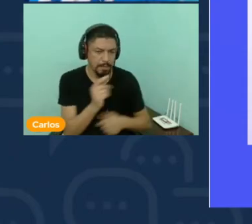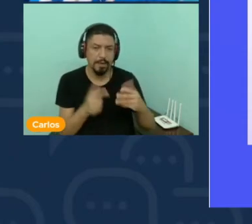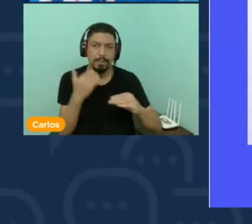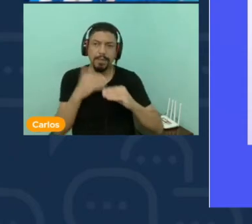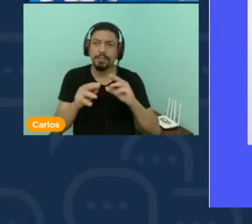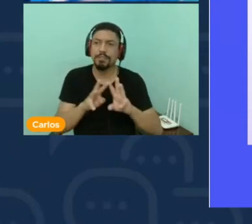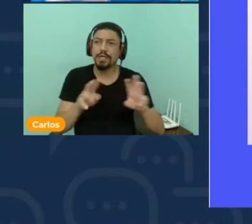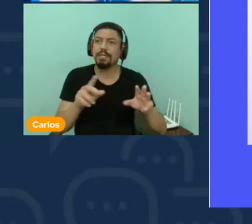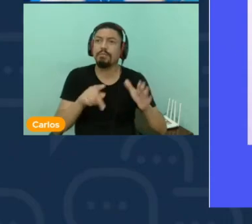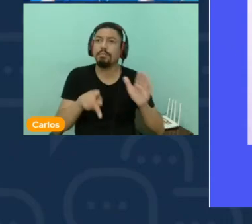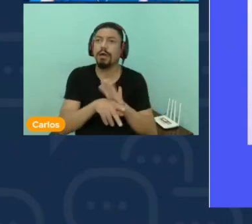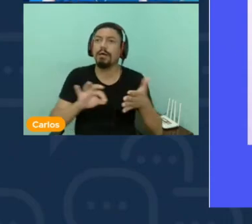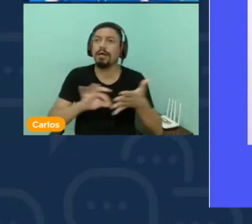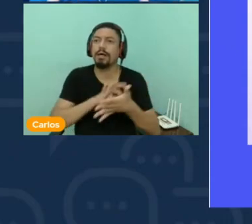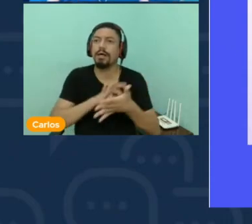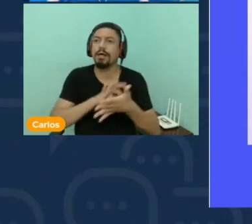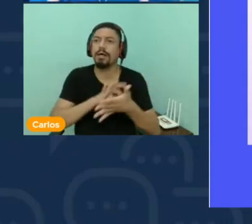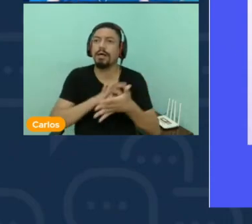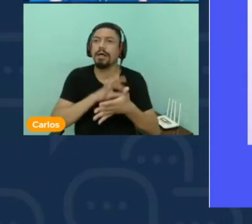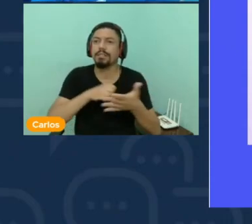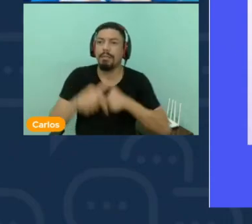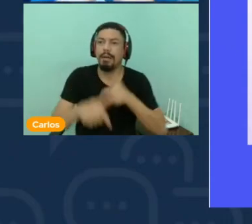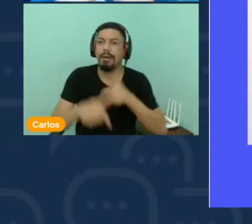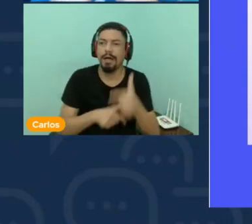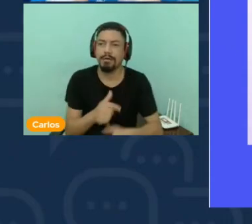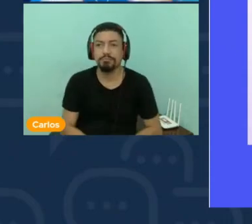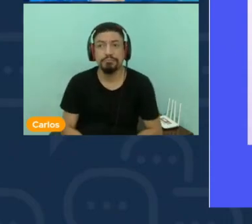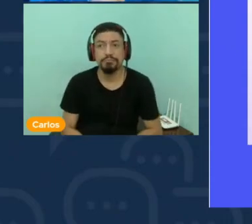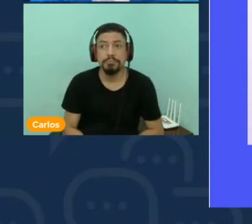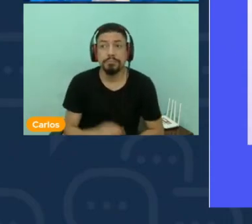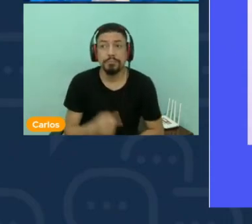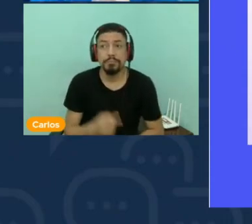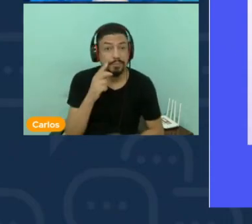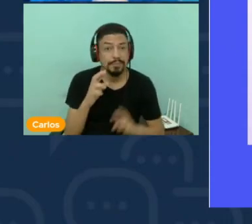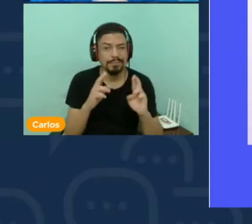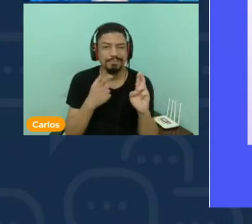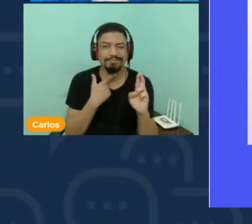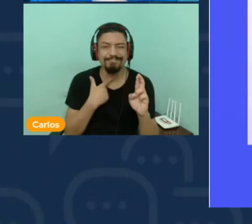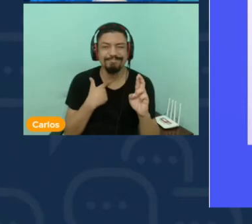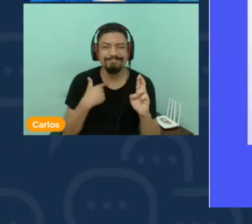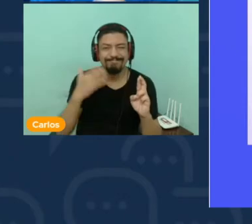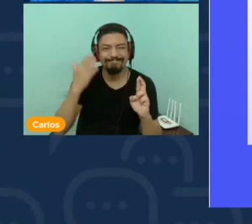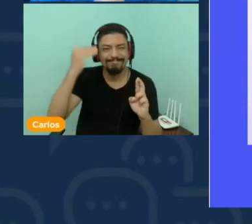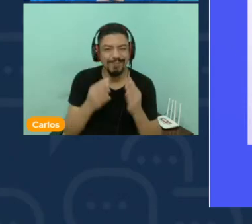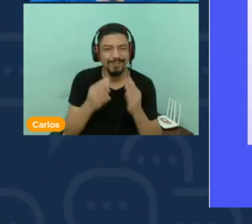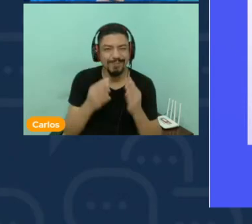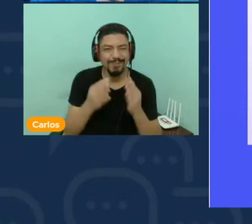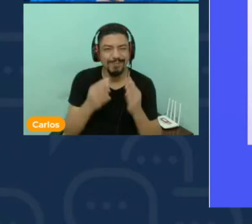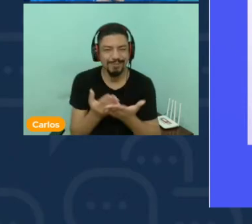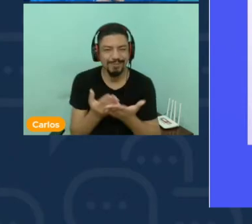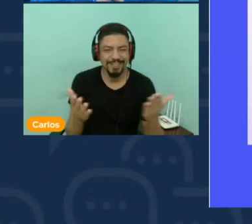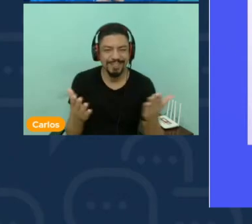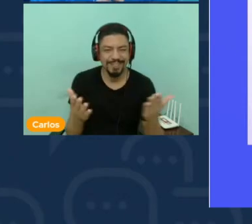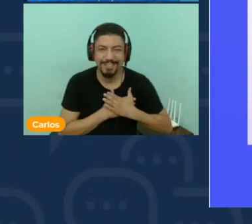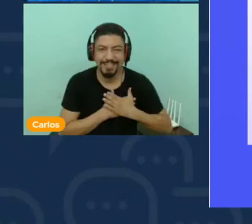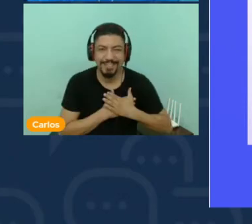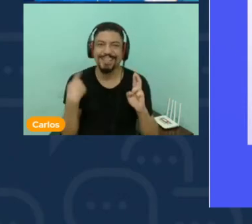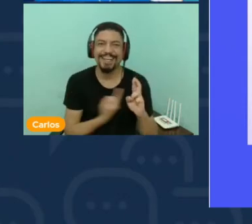mercado de trabalho. Tudo isso, pessoal, é porque a gente deseja muito sucesso para vocês, de coração, beleza? Contem com a